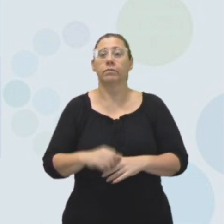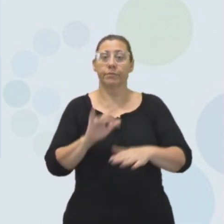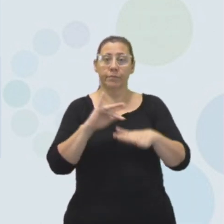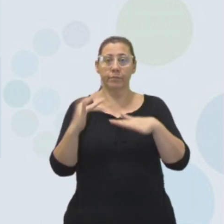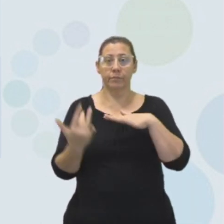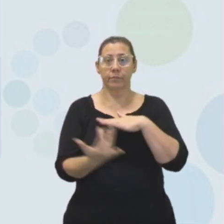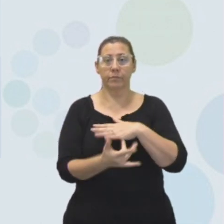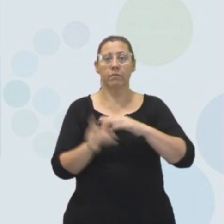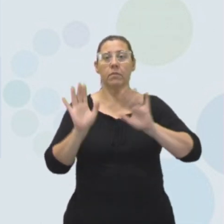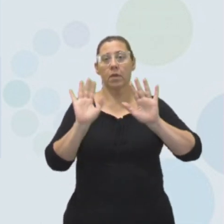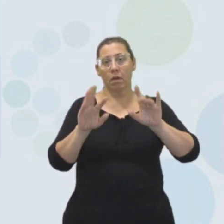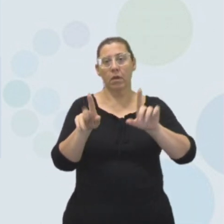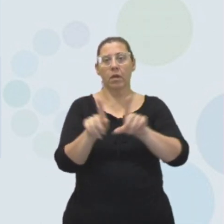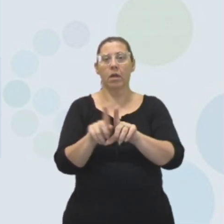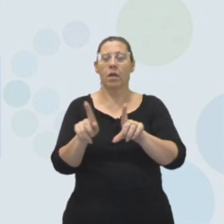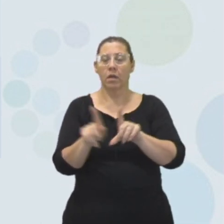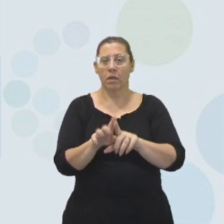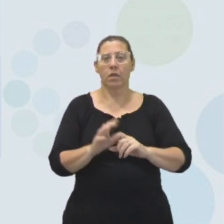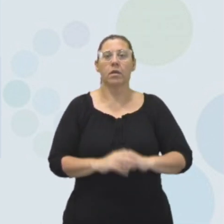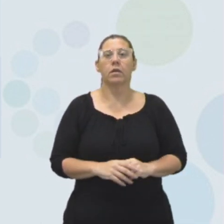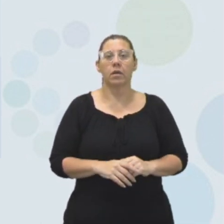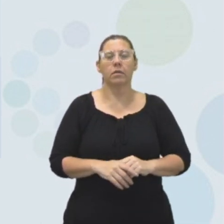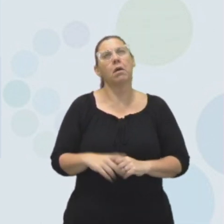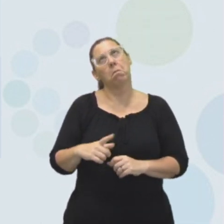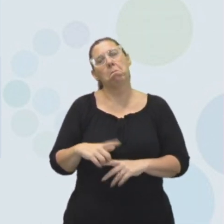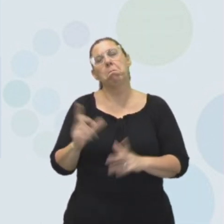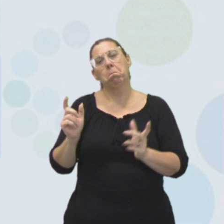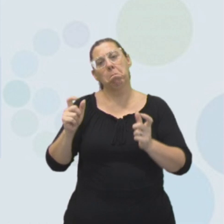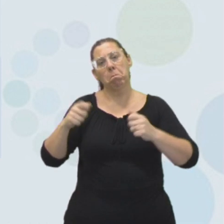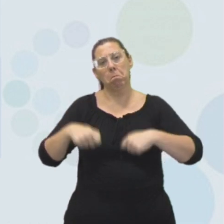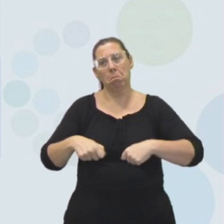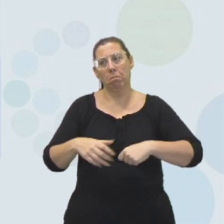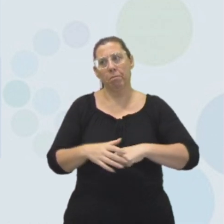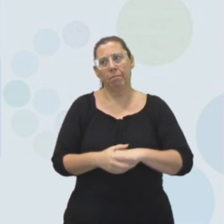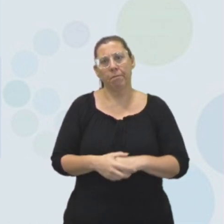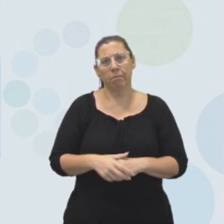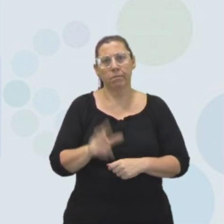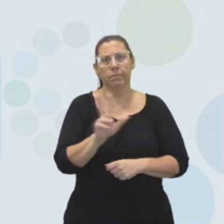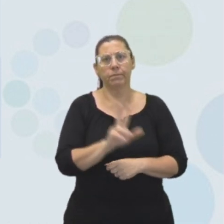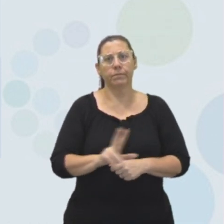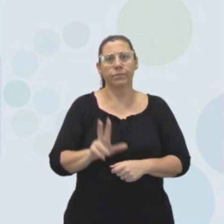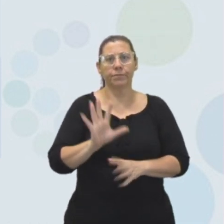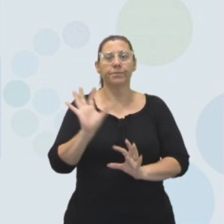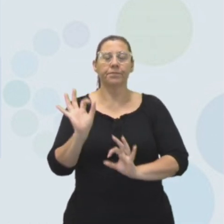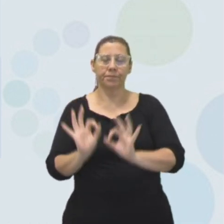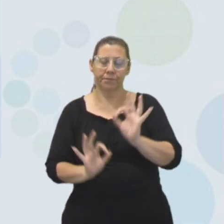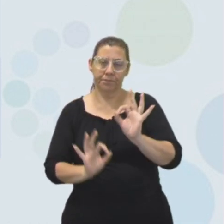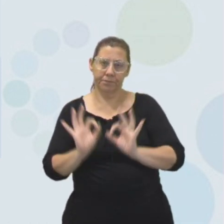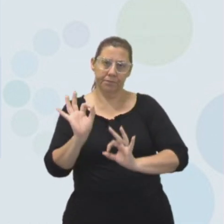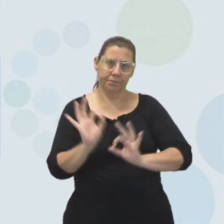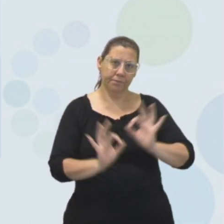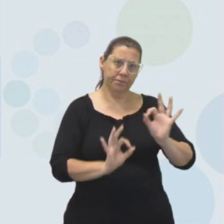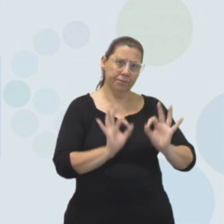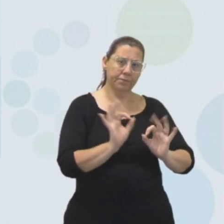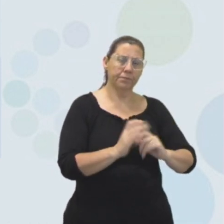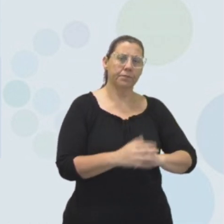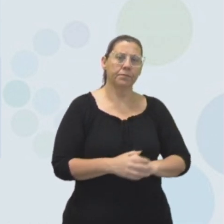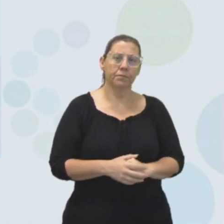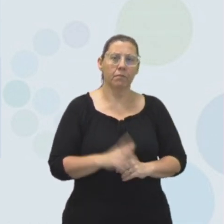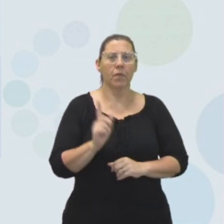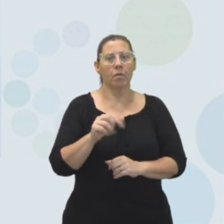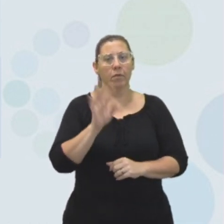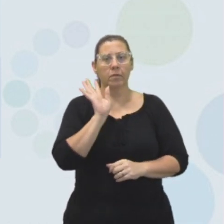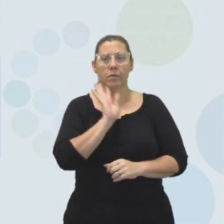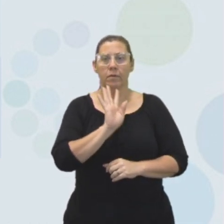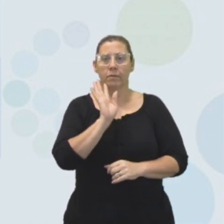abertos, mas também a possibilidade de usarmos e produzirmos os nossos próprios vídeos. Isso é muito